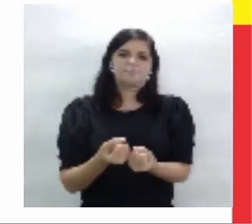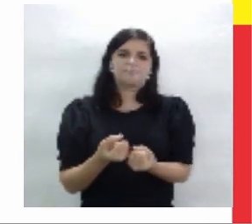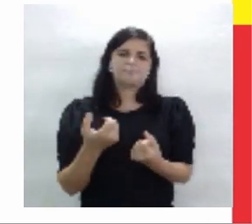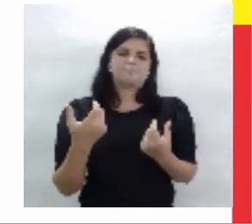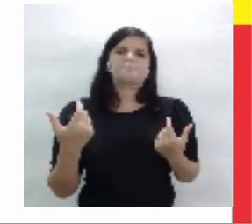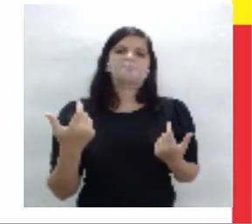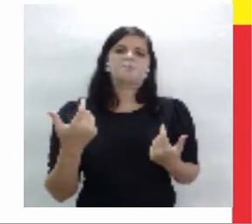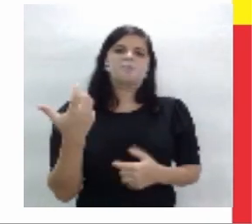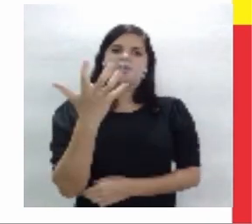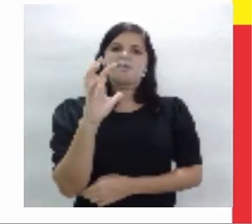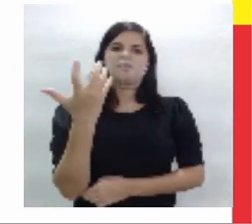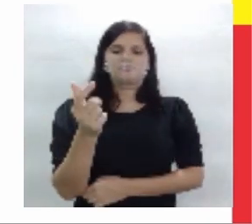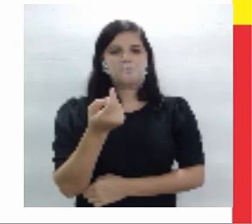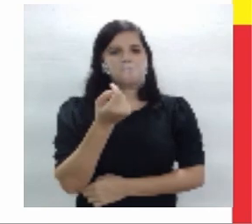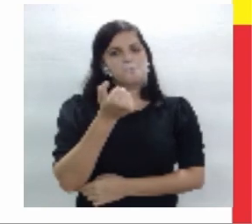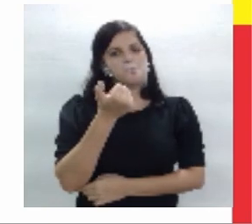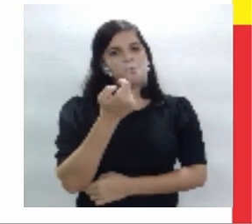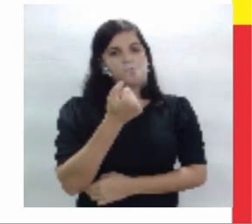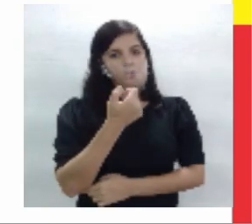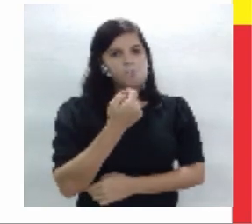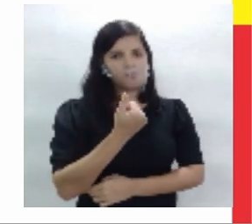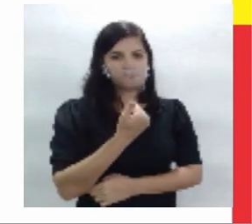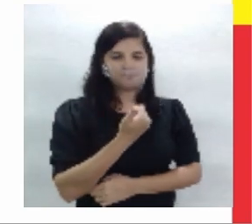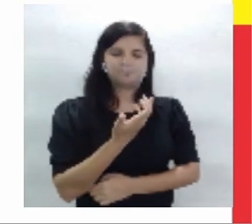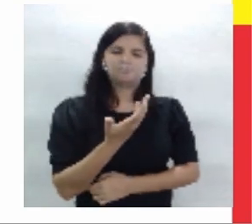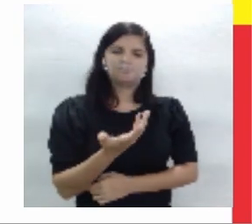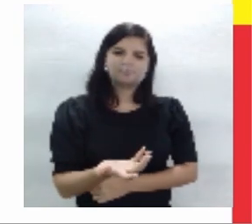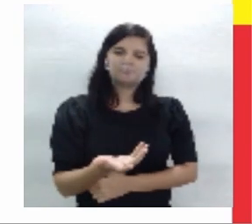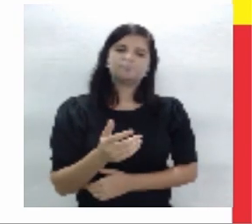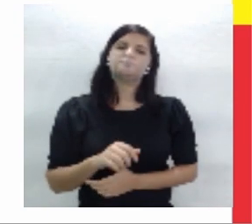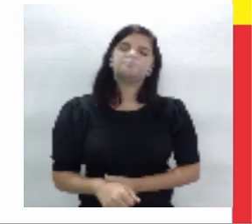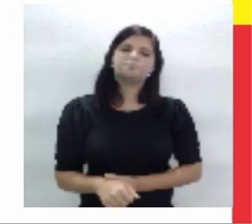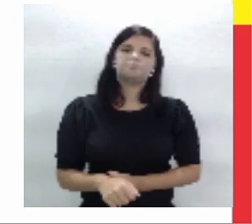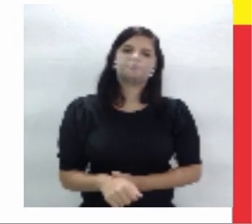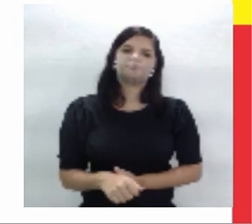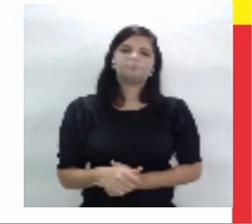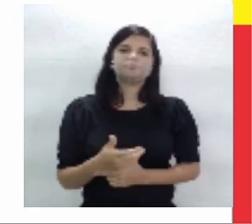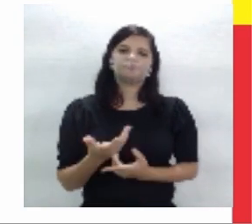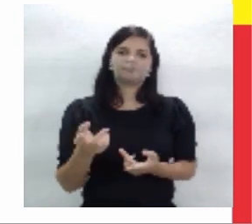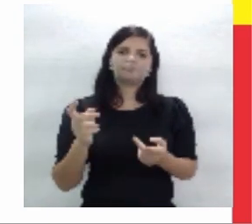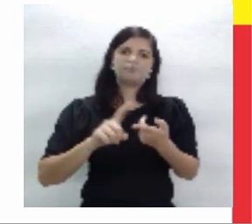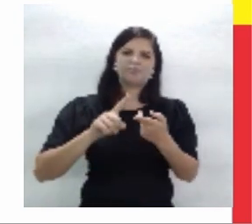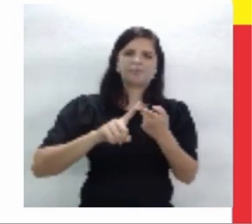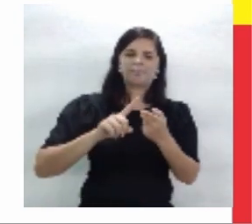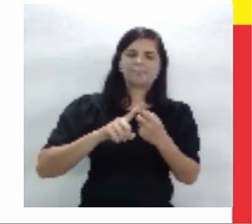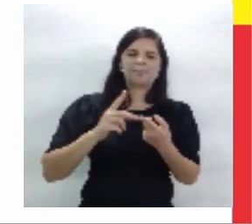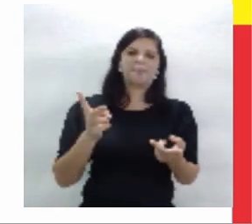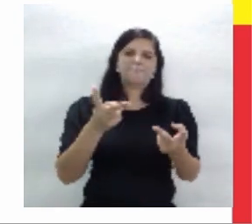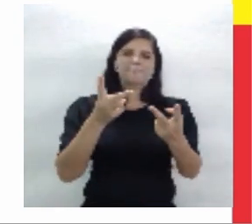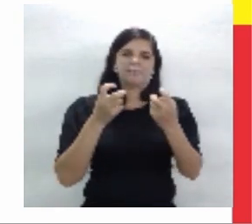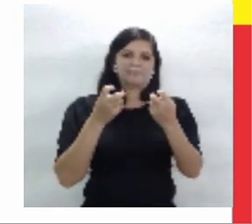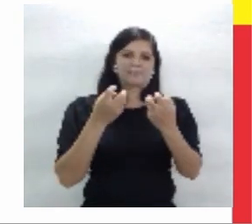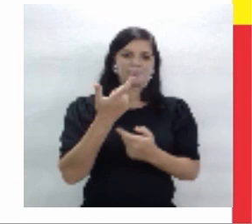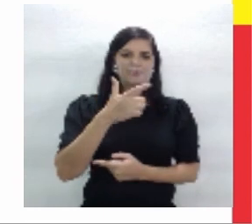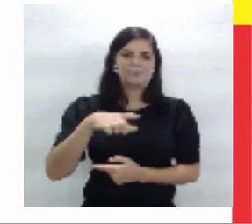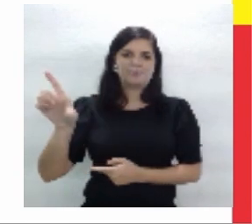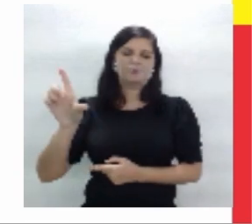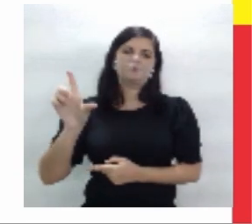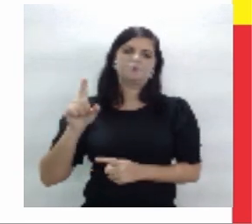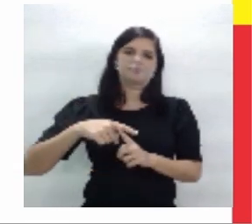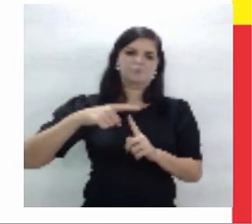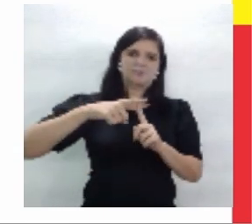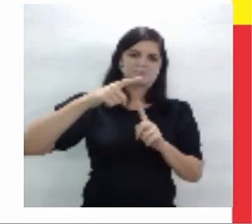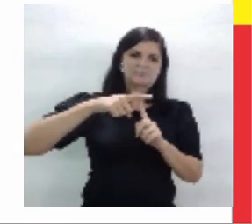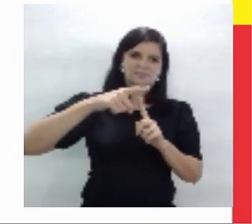paisagem você vê essa representação de uma área mais seca, tá? Observamos também outras formas de